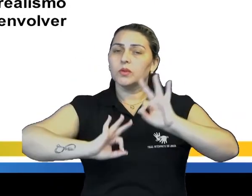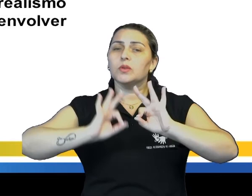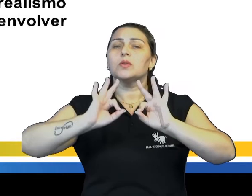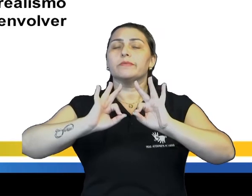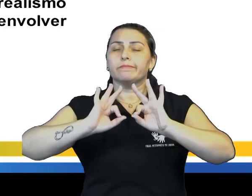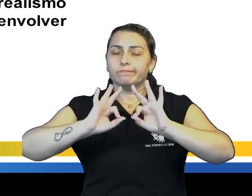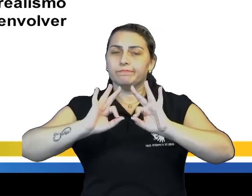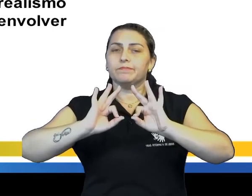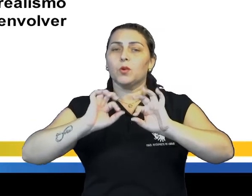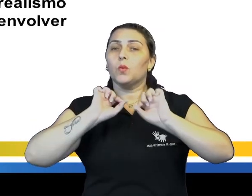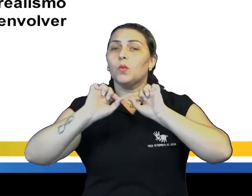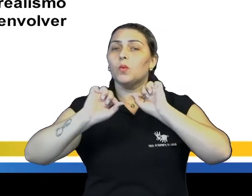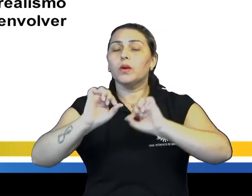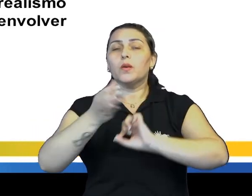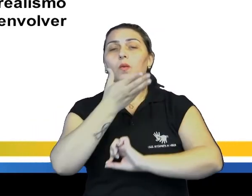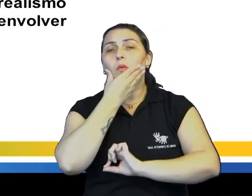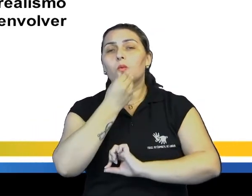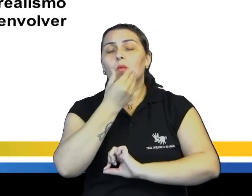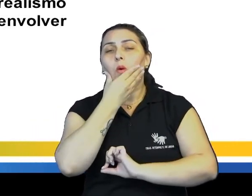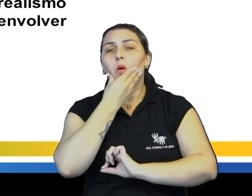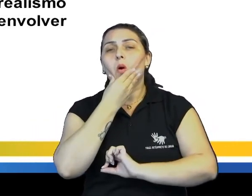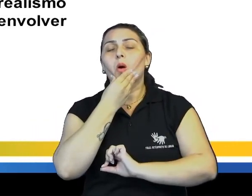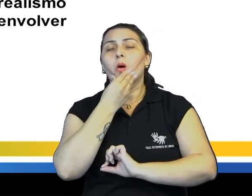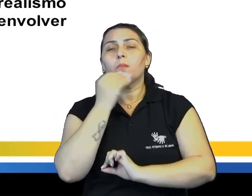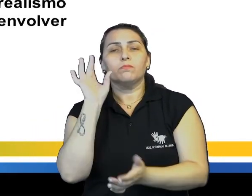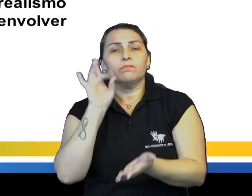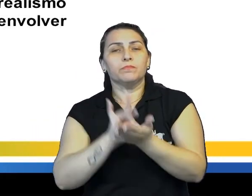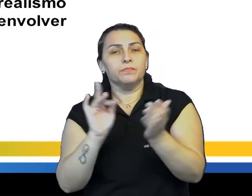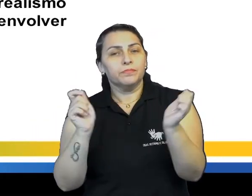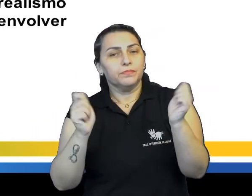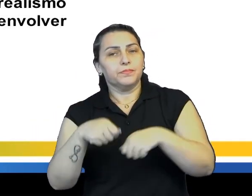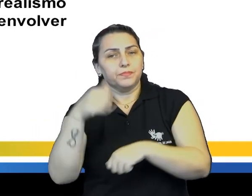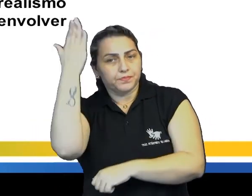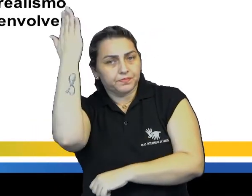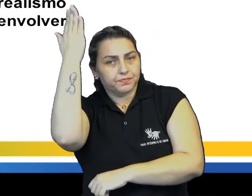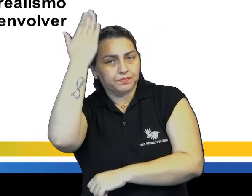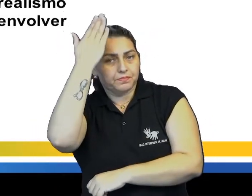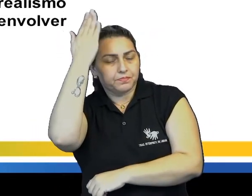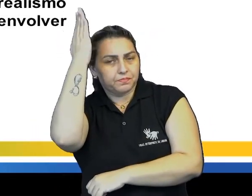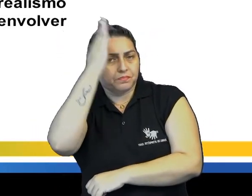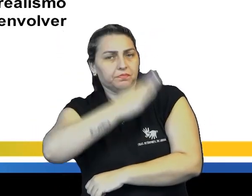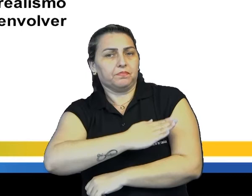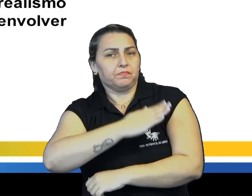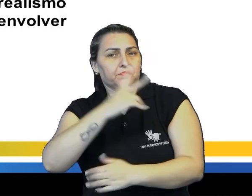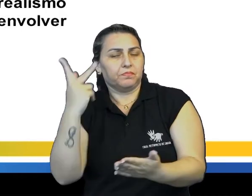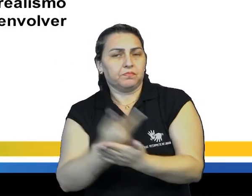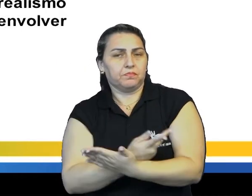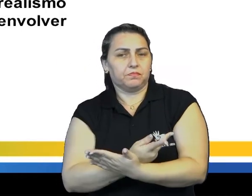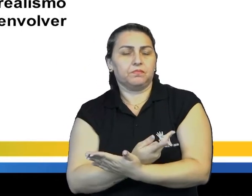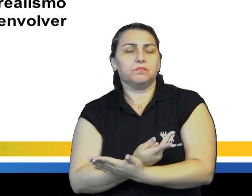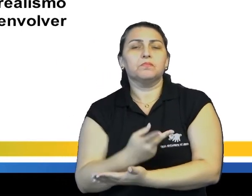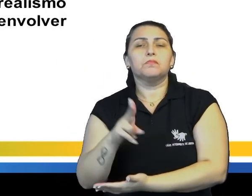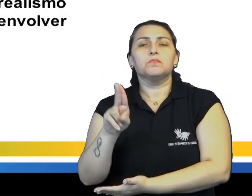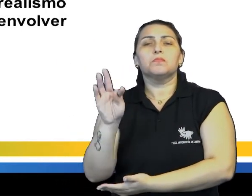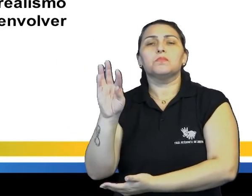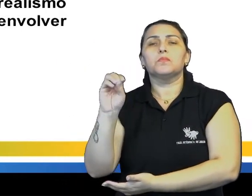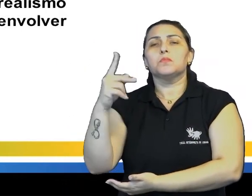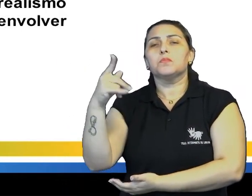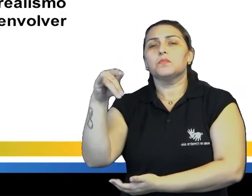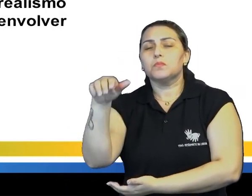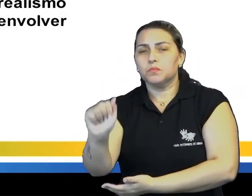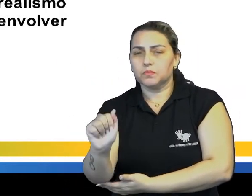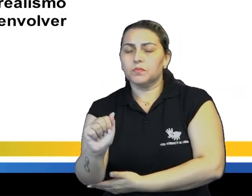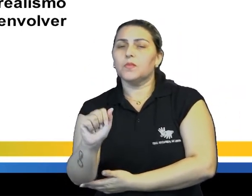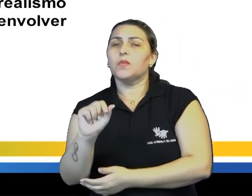constrói, né, o que o homem é por natureza, é capaz do mal e do erro. As utopias, né, opõem